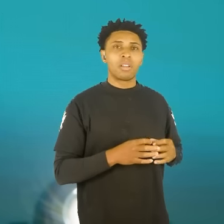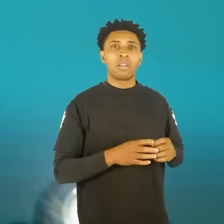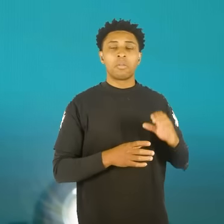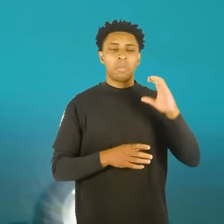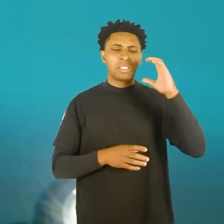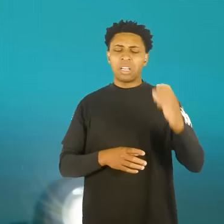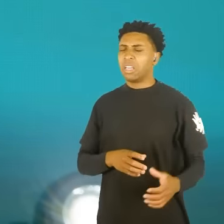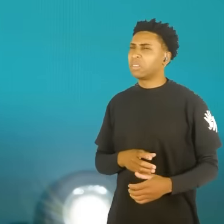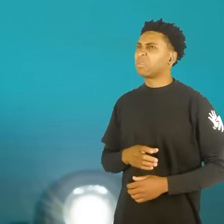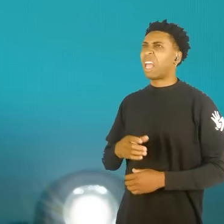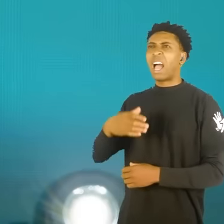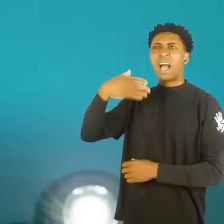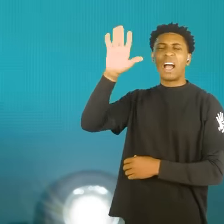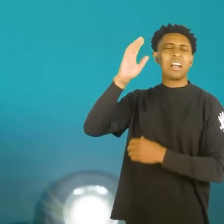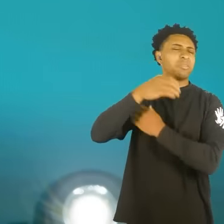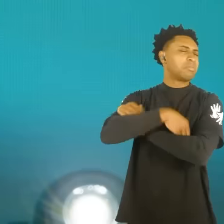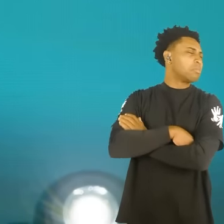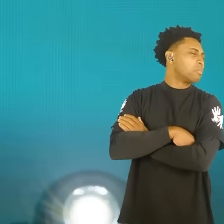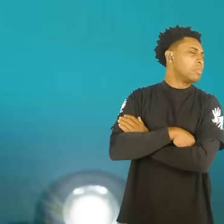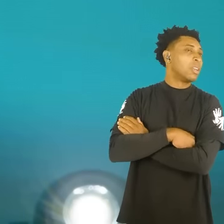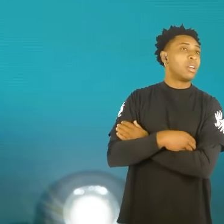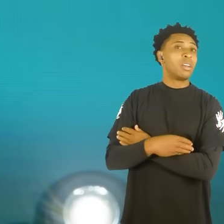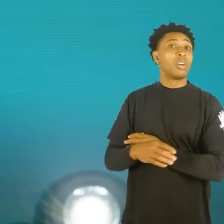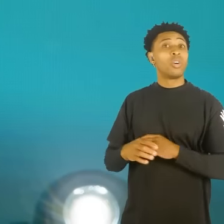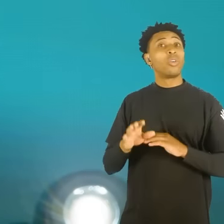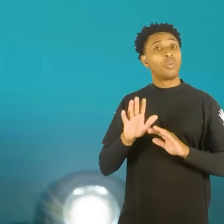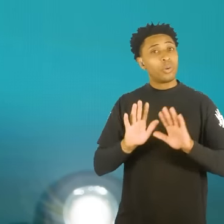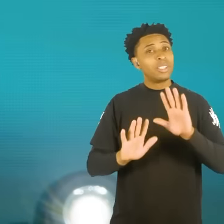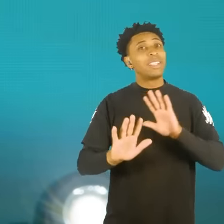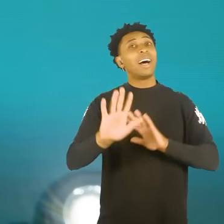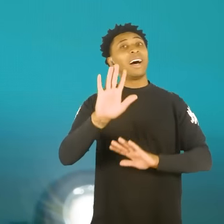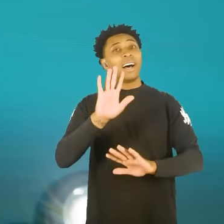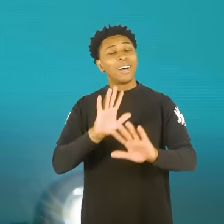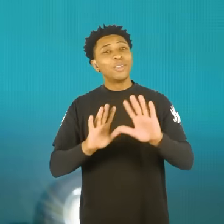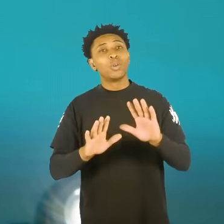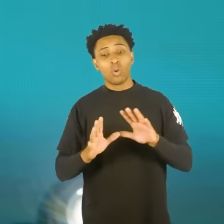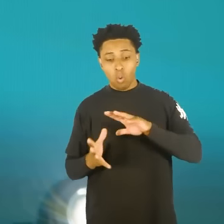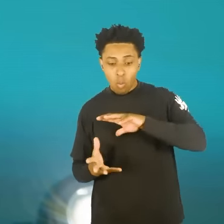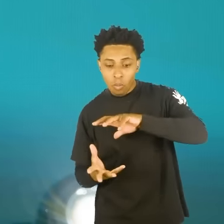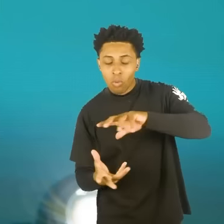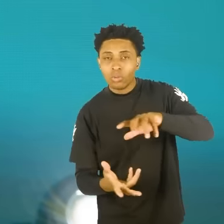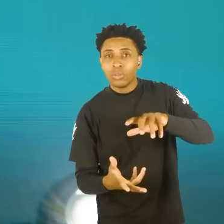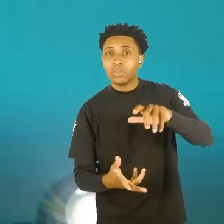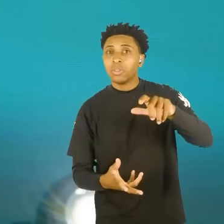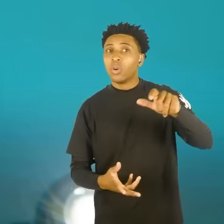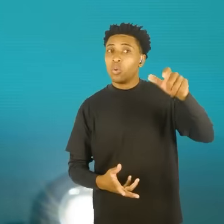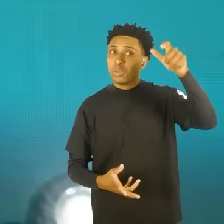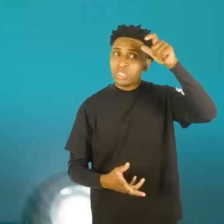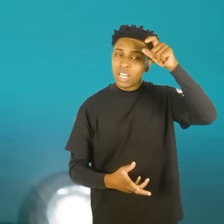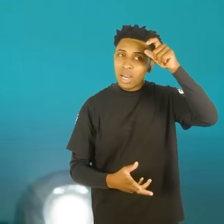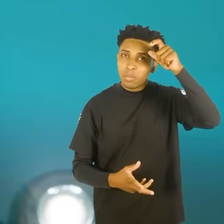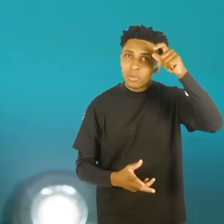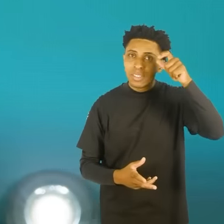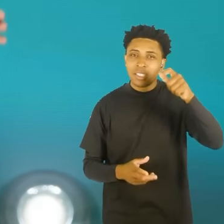o Senhor. E eu quero dizer que sempre há uma fera lá fora esperando para dominar o nosso coração. Sempre há uma